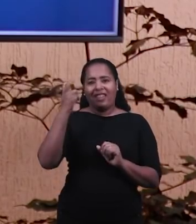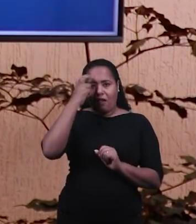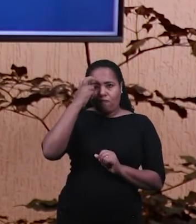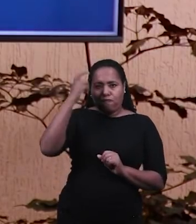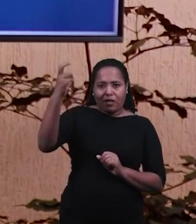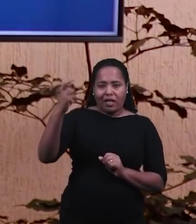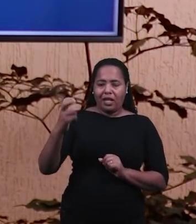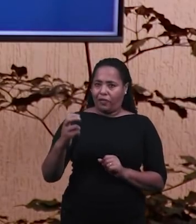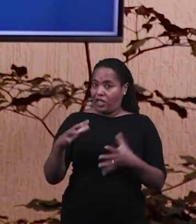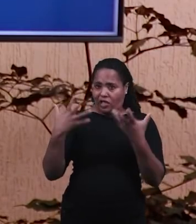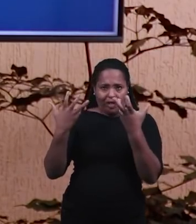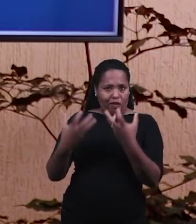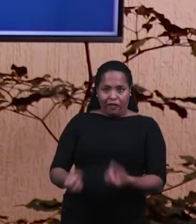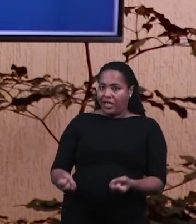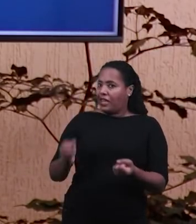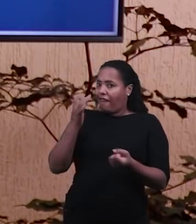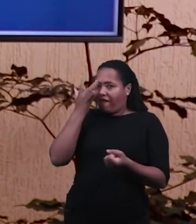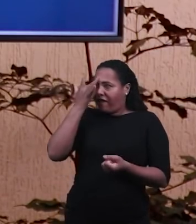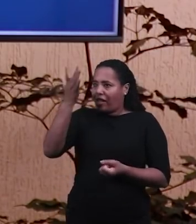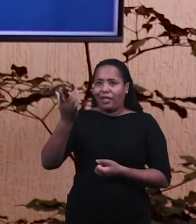as coisas com muita facilidade.